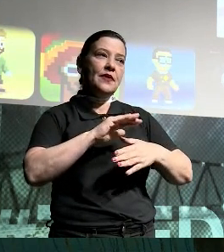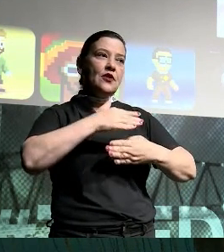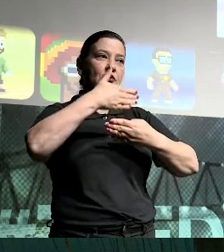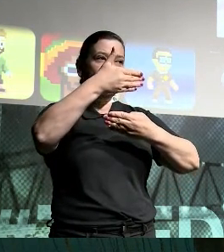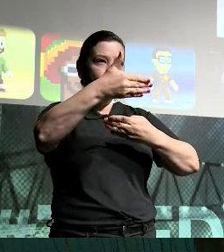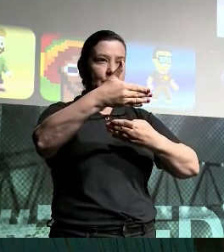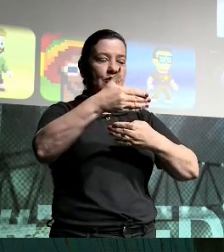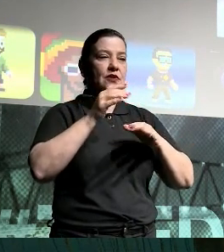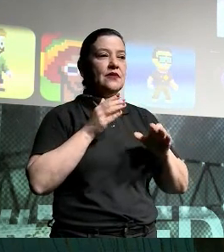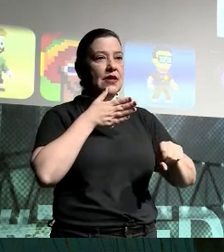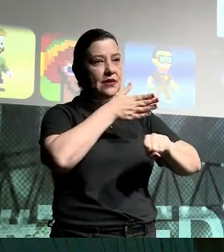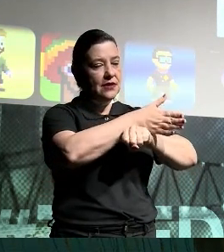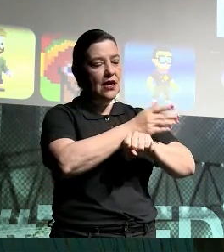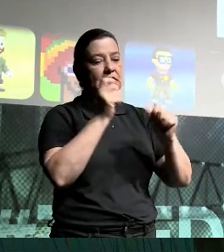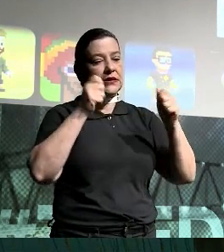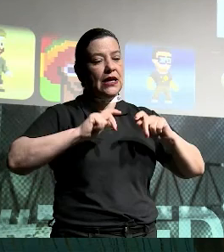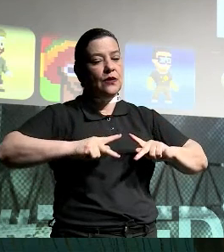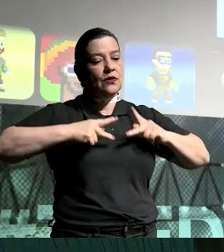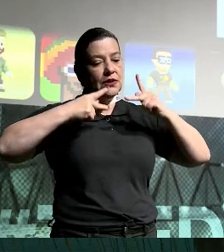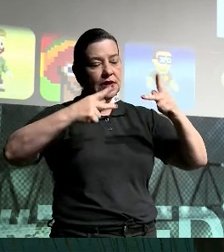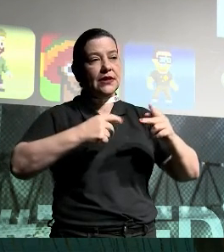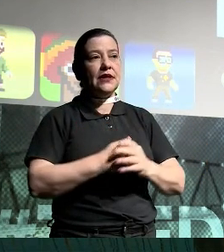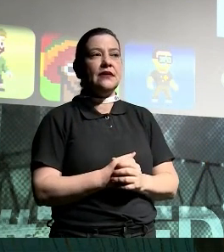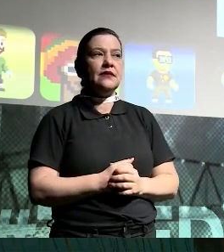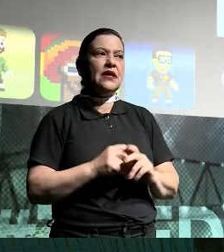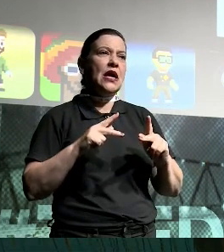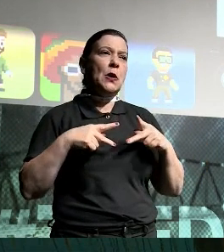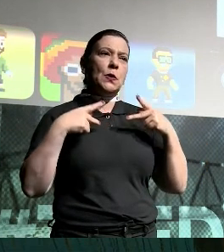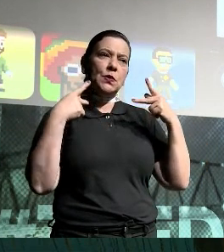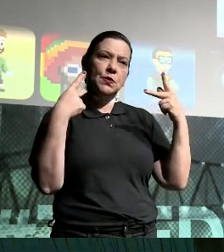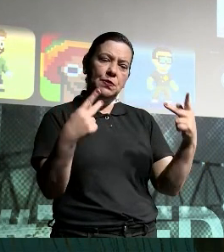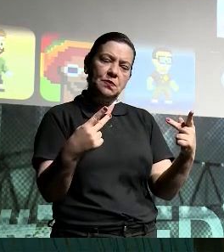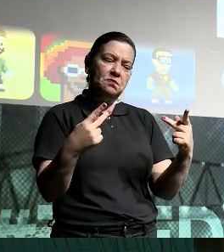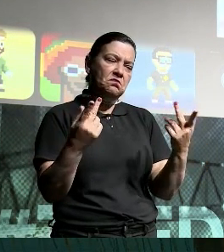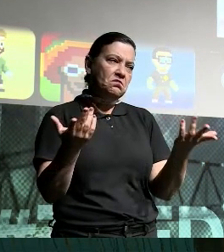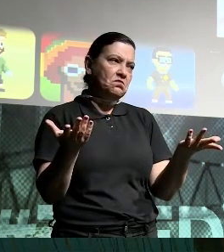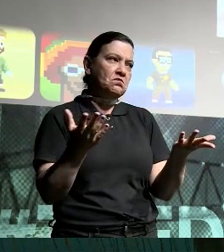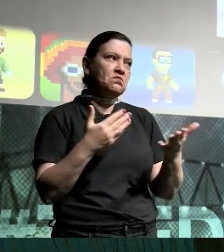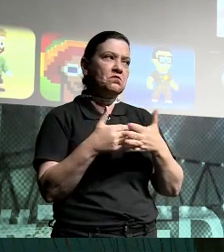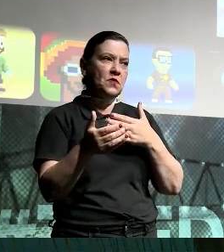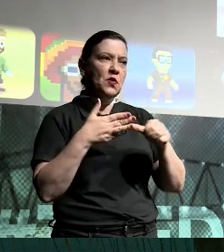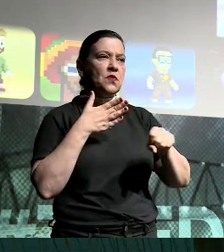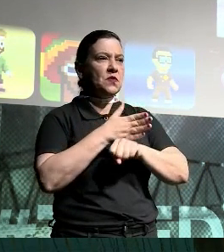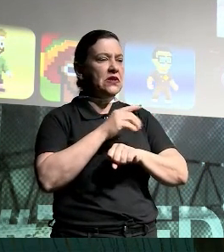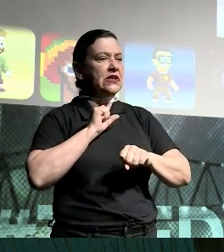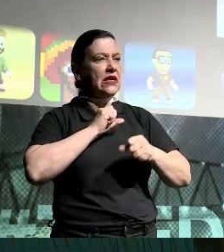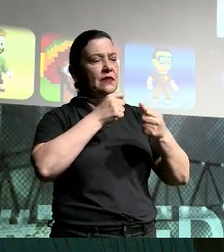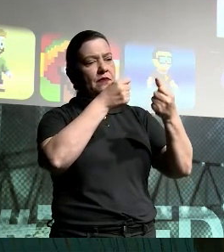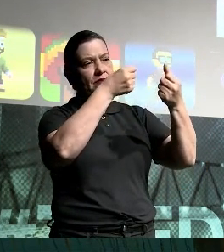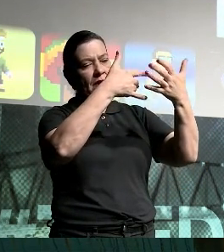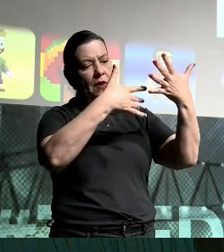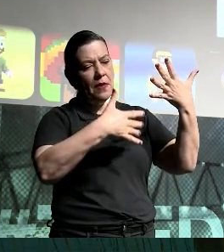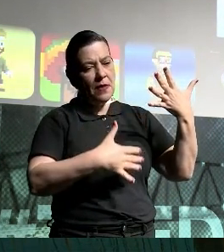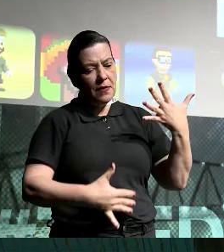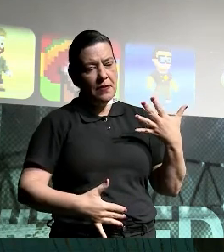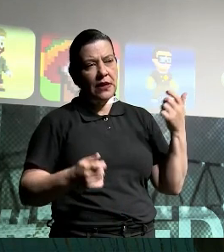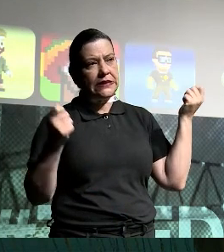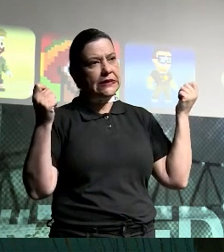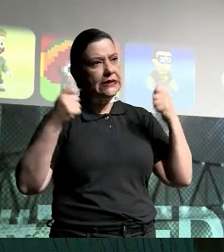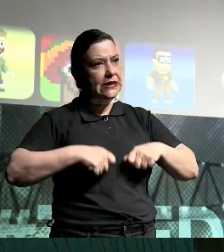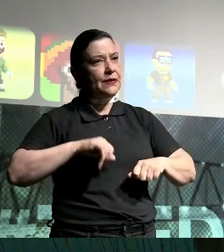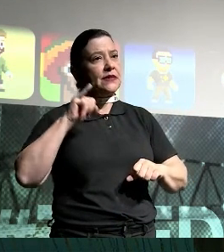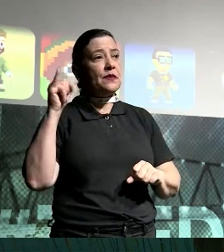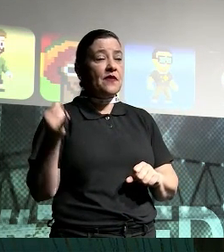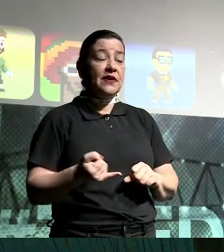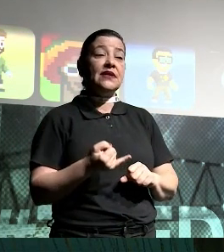que você vai também acessar esse link. É um Linktree da vida. Então, vai ter bastante link, vai ter bastante coisa útil. E, mais